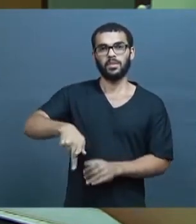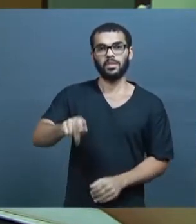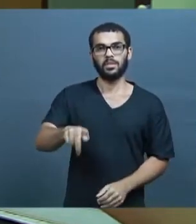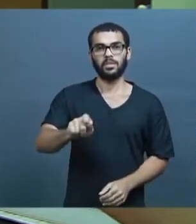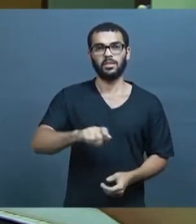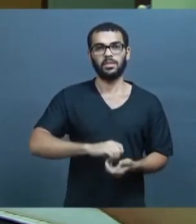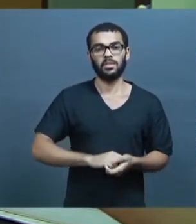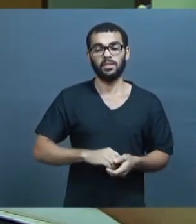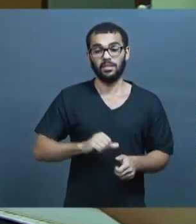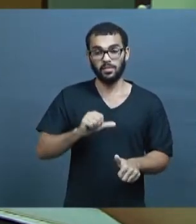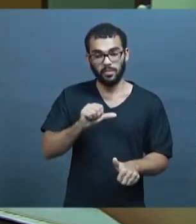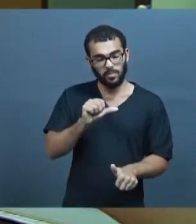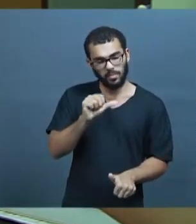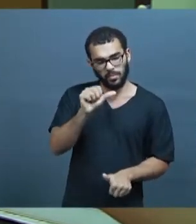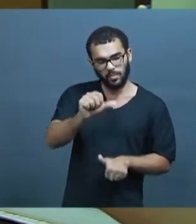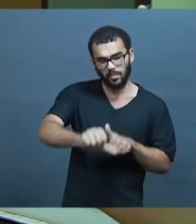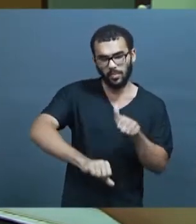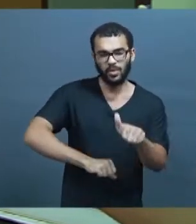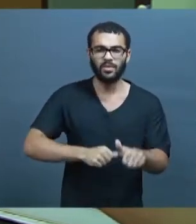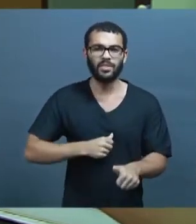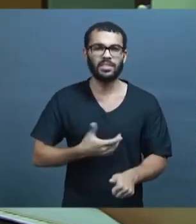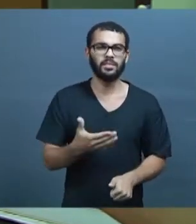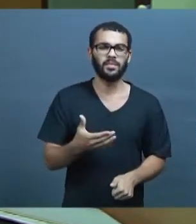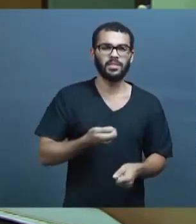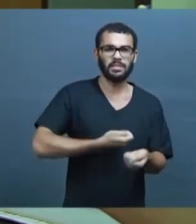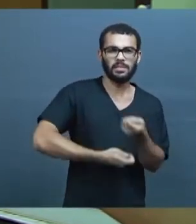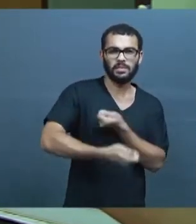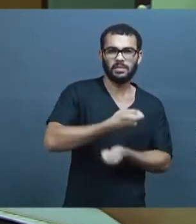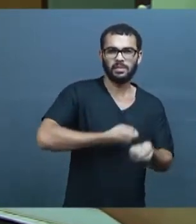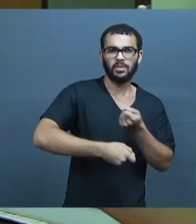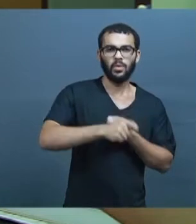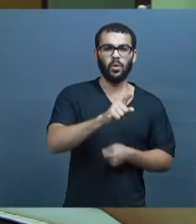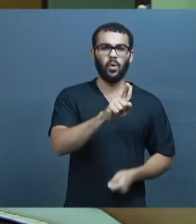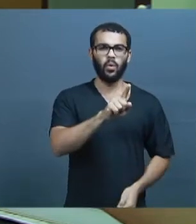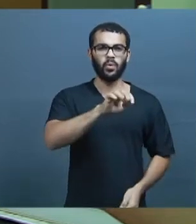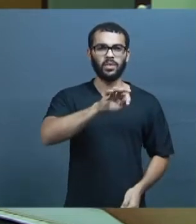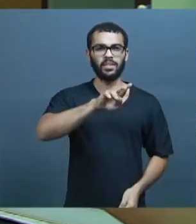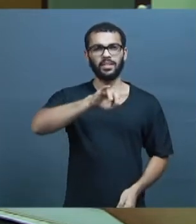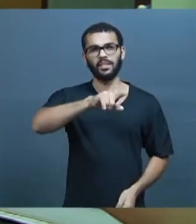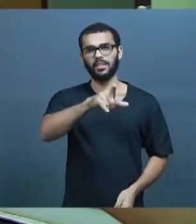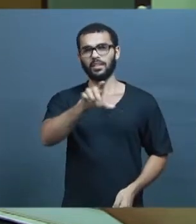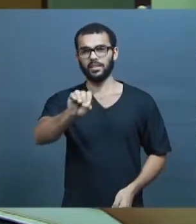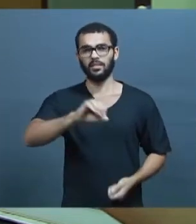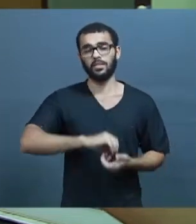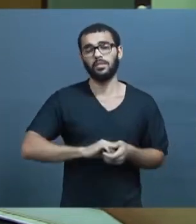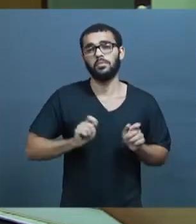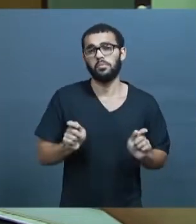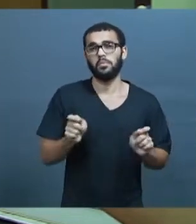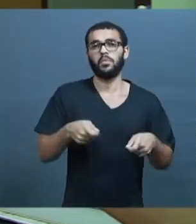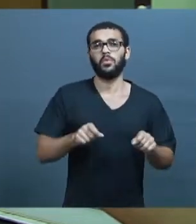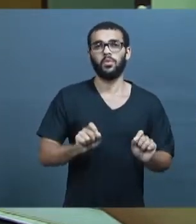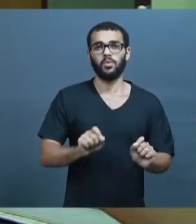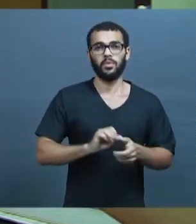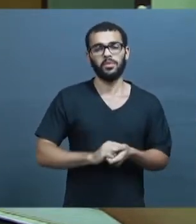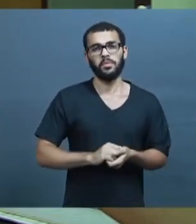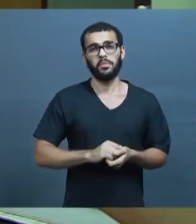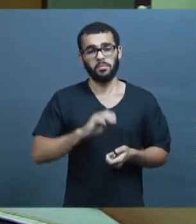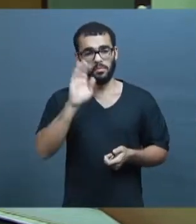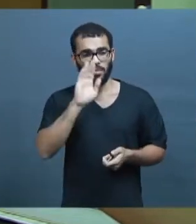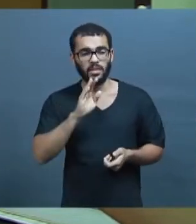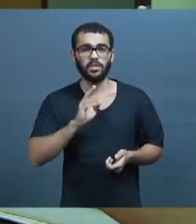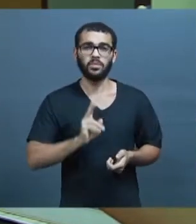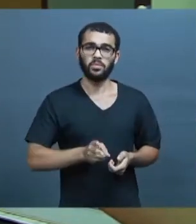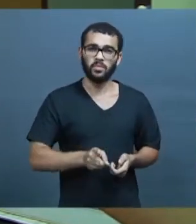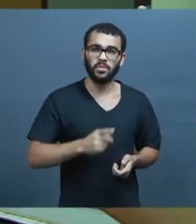haver uma economia de mais de R$1 trilhão aí durante os próximos 10 anos, né? Isso vai permitir que o país volte, então, a investir